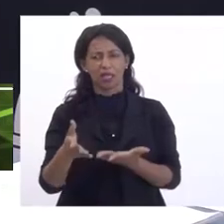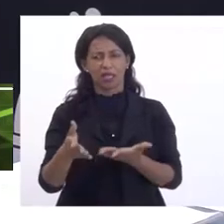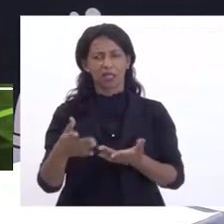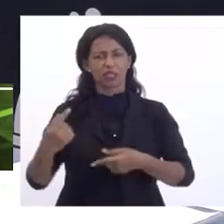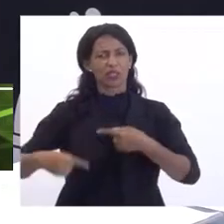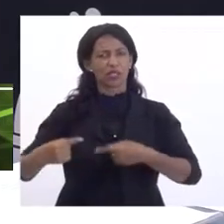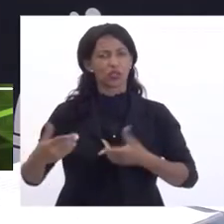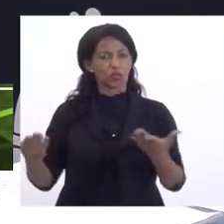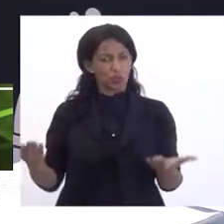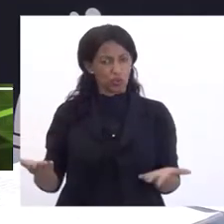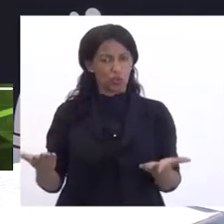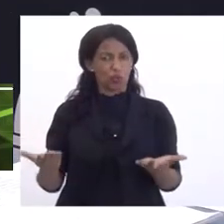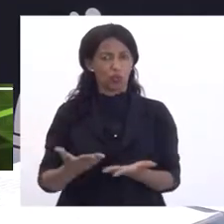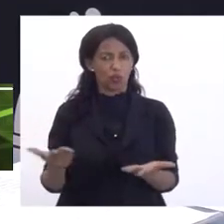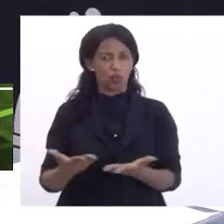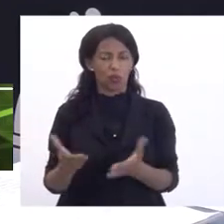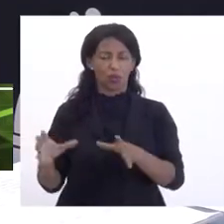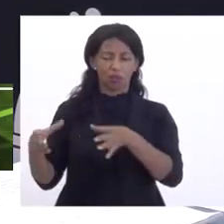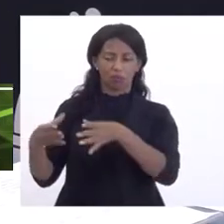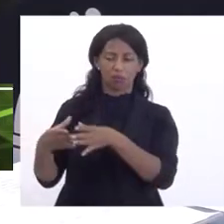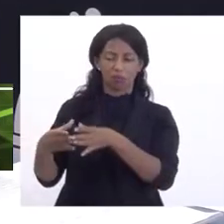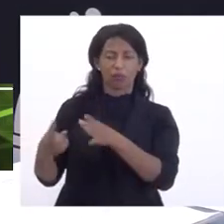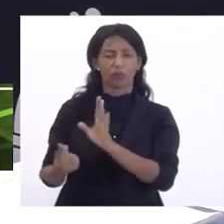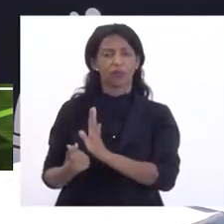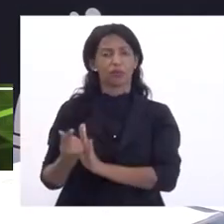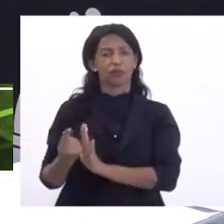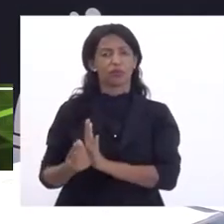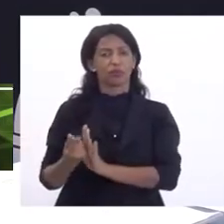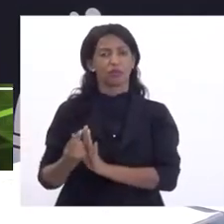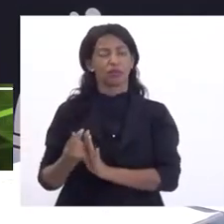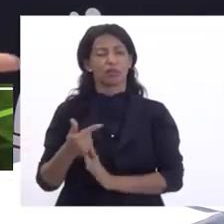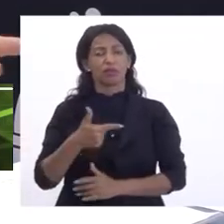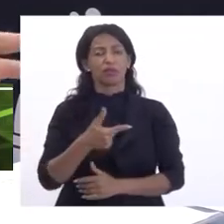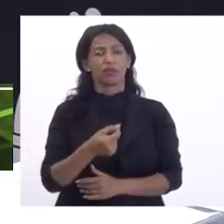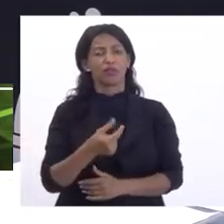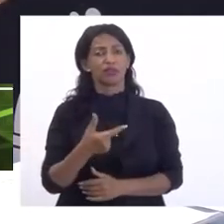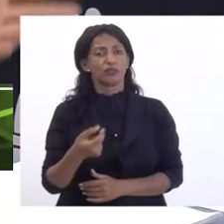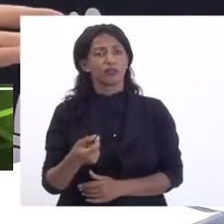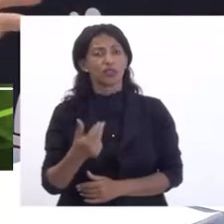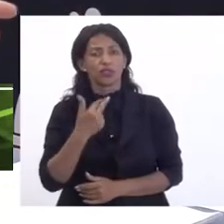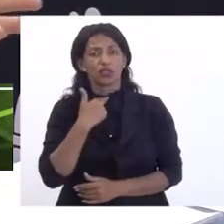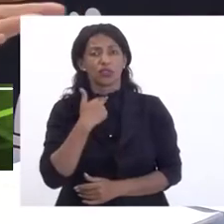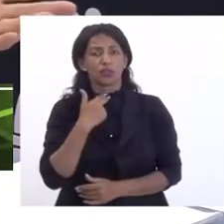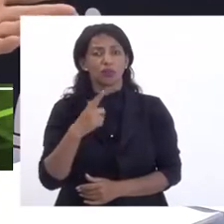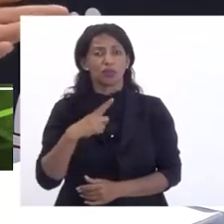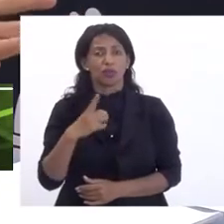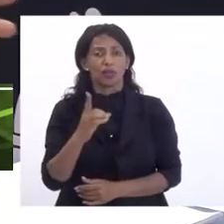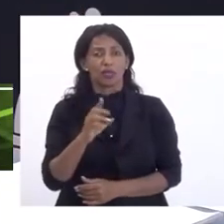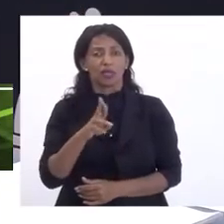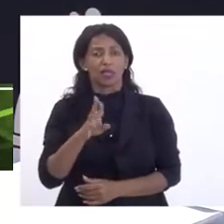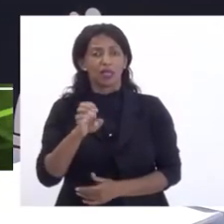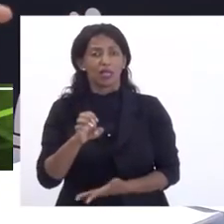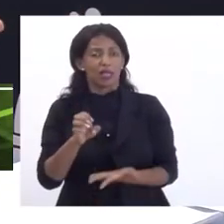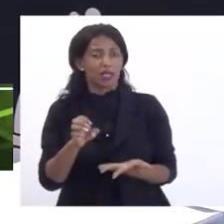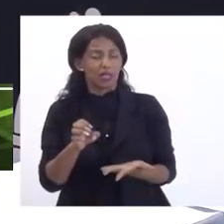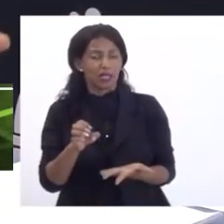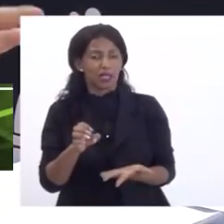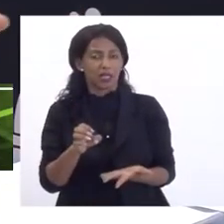aqui nas prévias com a Comissão de Orçamento para 2020, que não pode ter DRE, isto